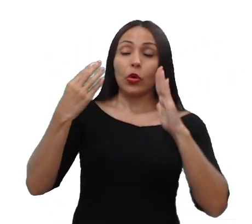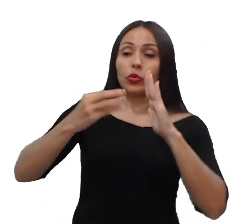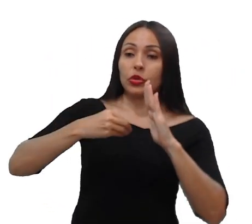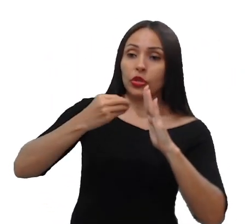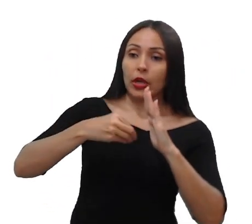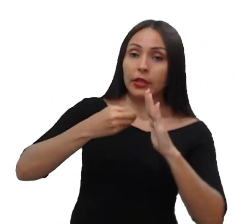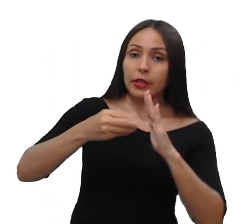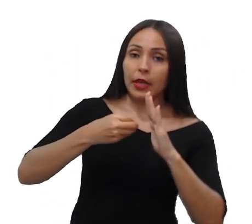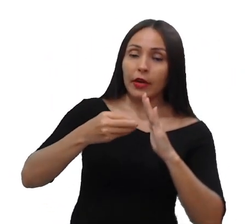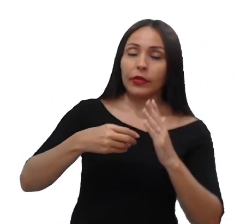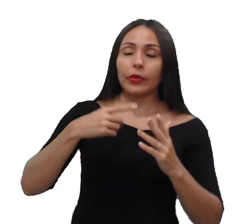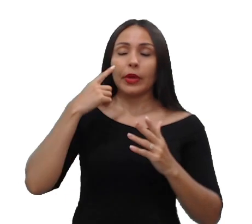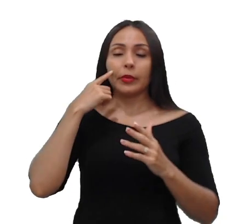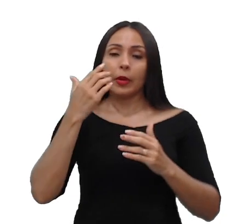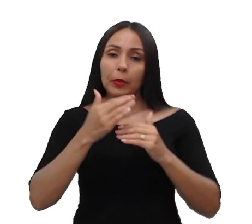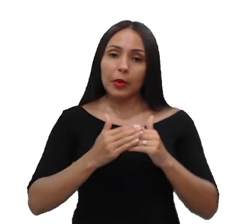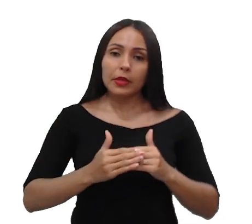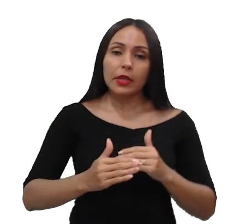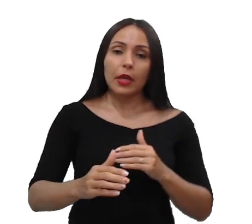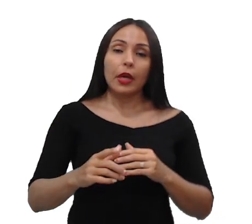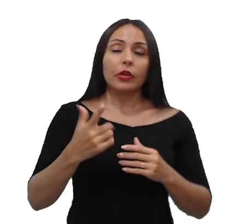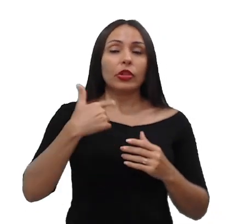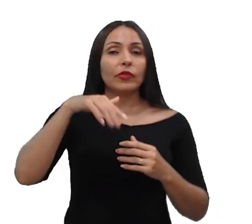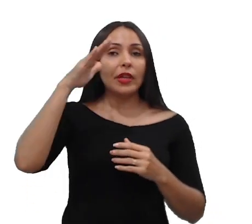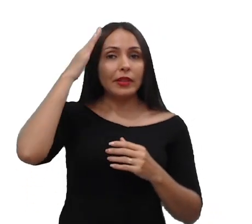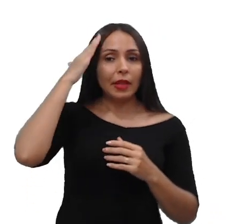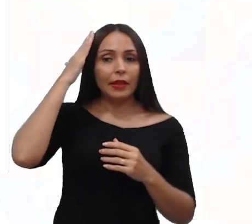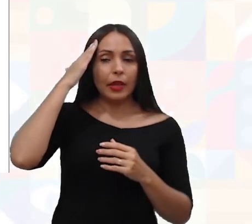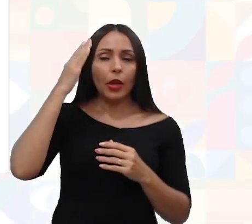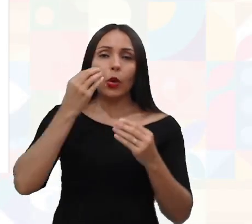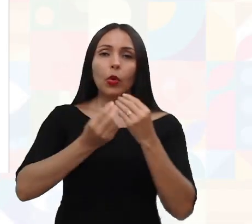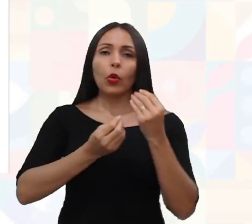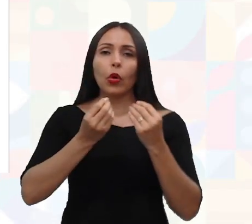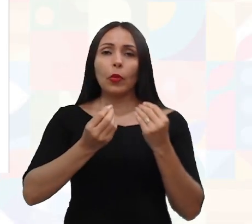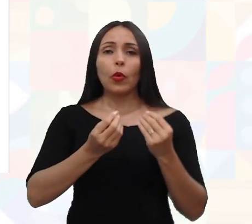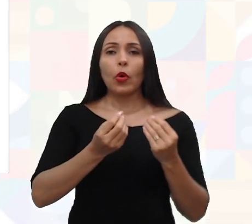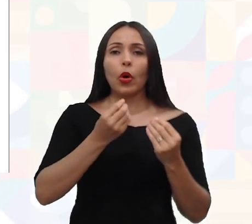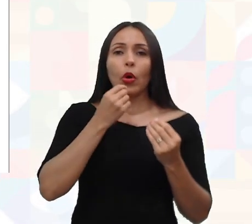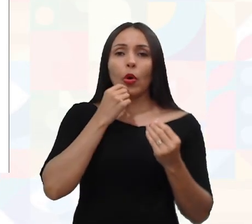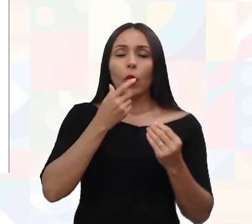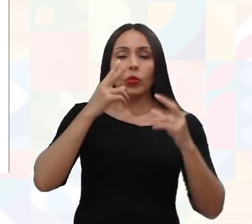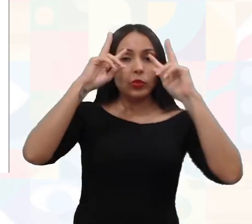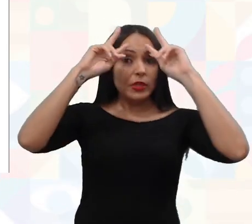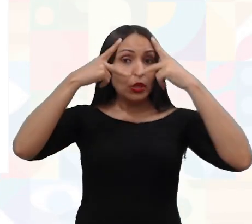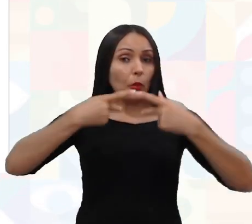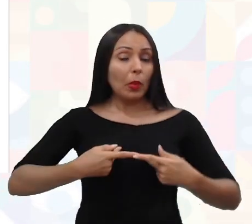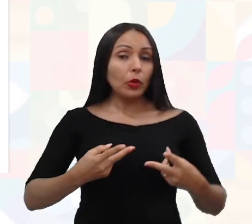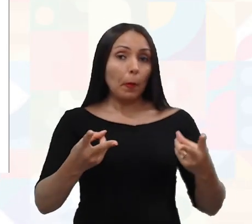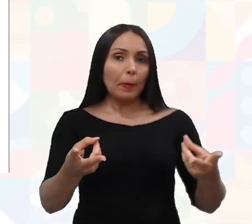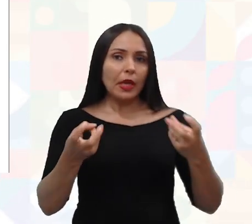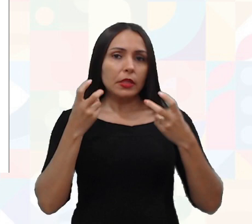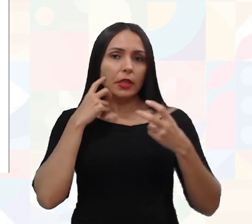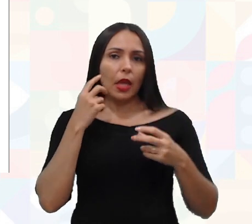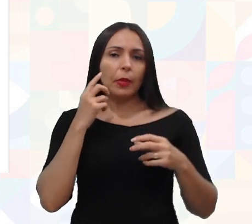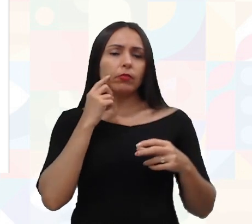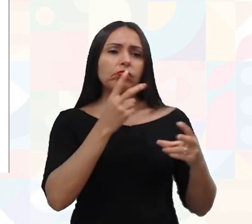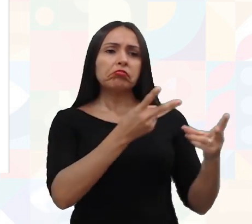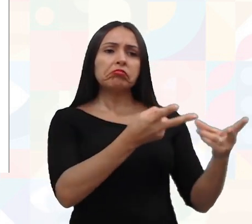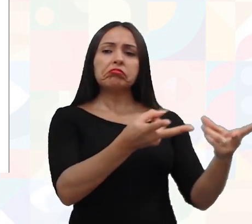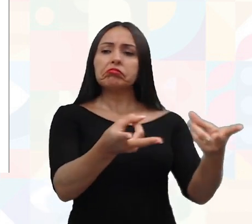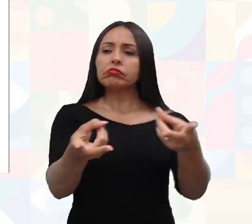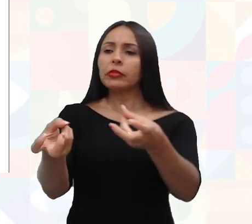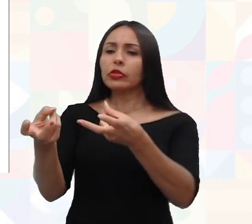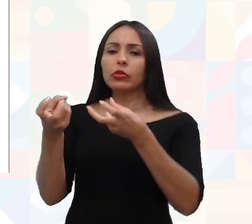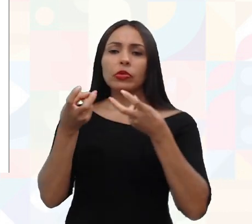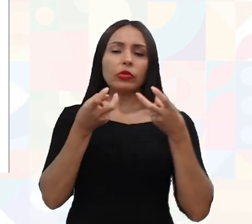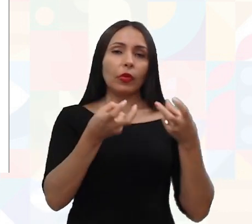através desses princípios que a gente vai entender como é que o homem percebe o que está em sua volta. Então, se o